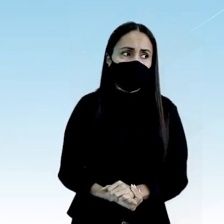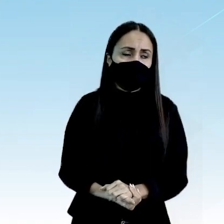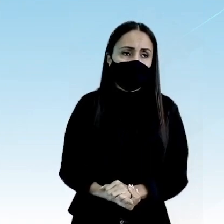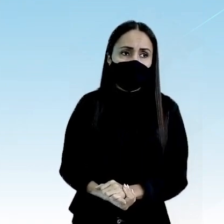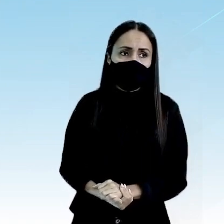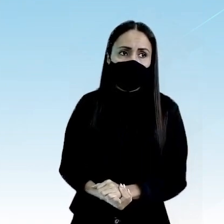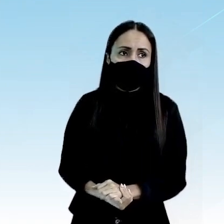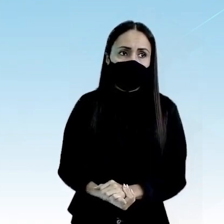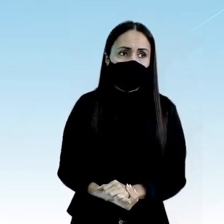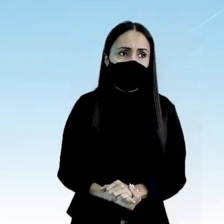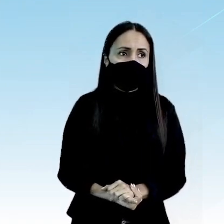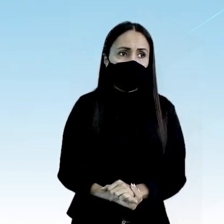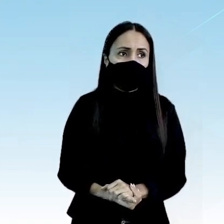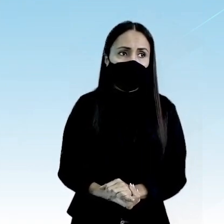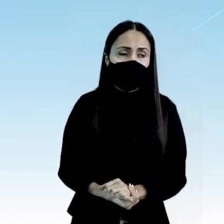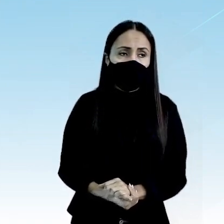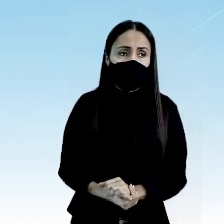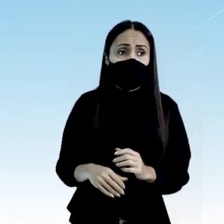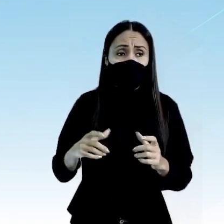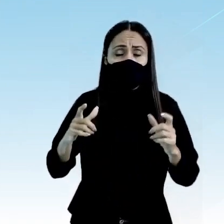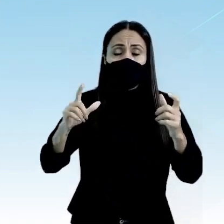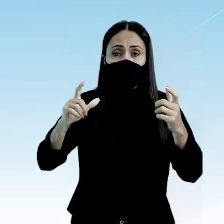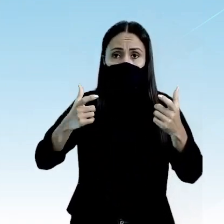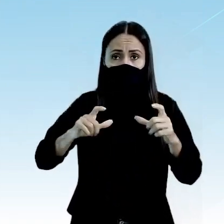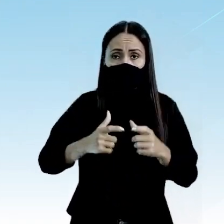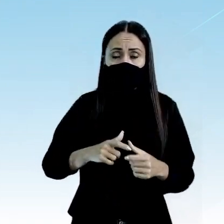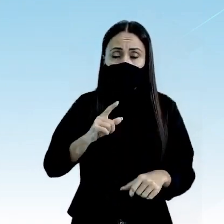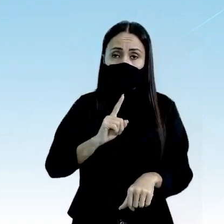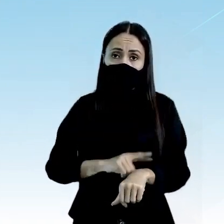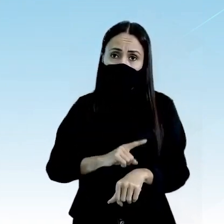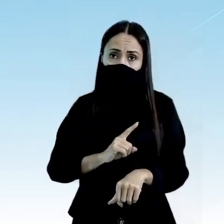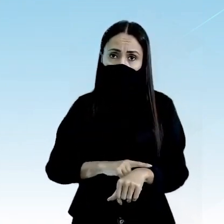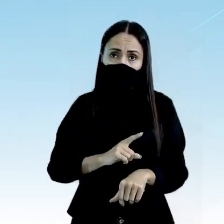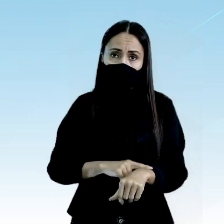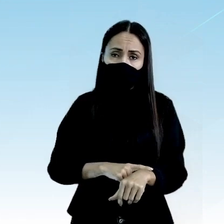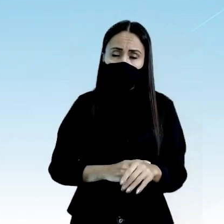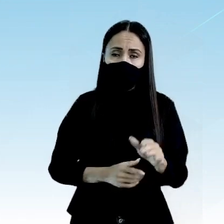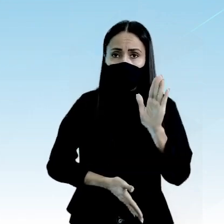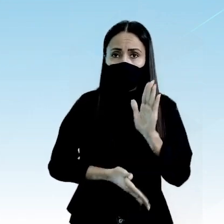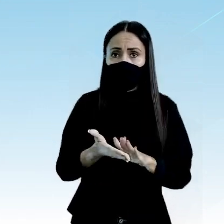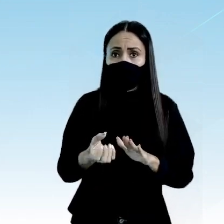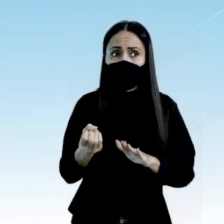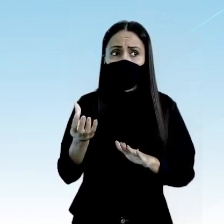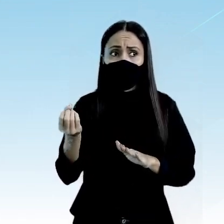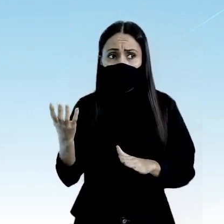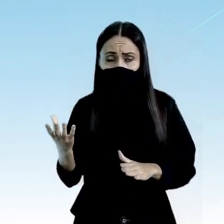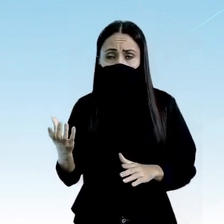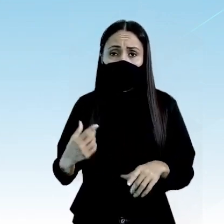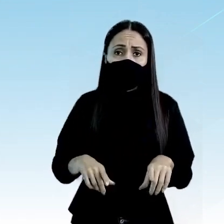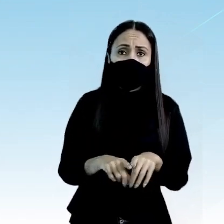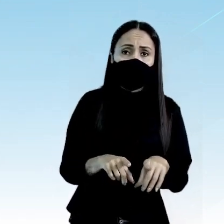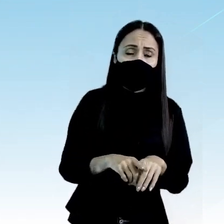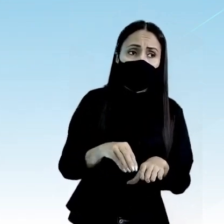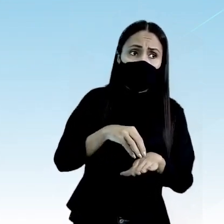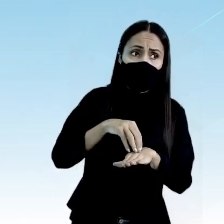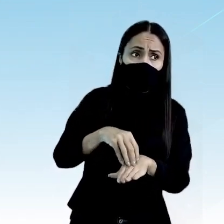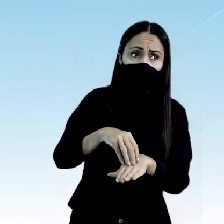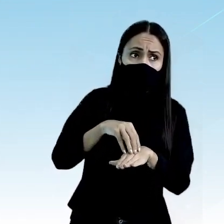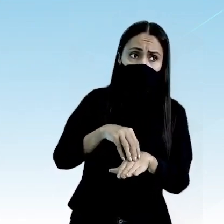cidades. Diminuíam o tempo das viagens e agilizavam o transporte de